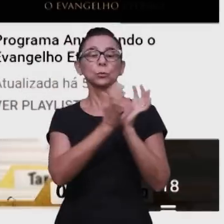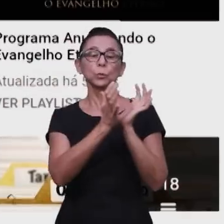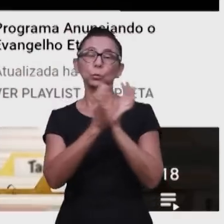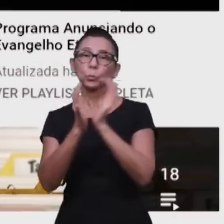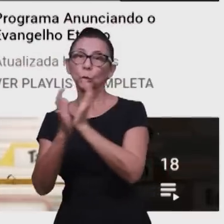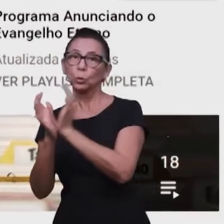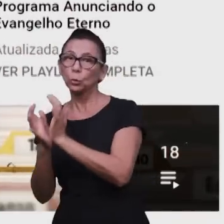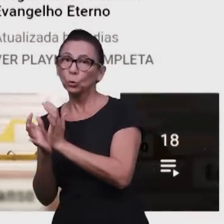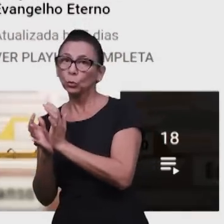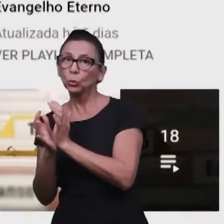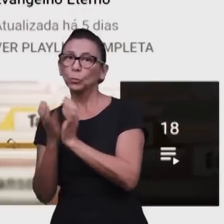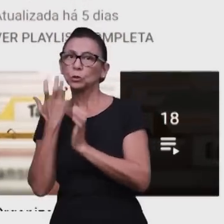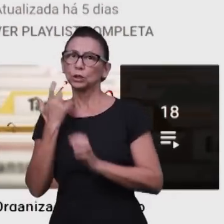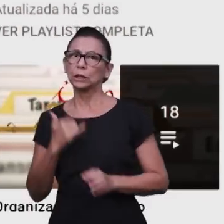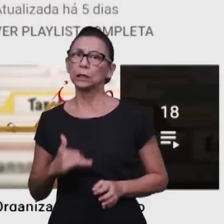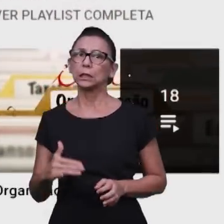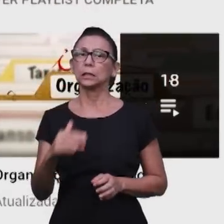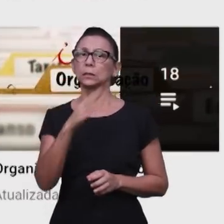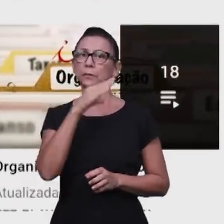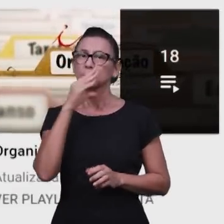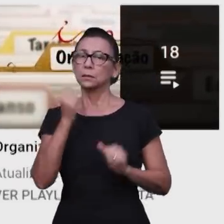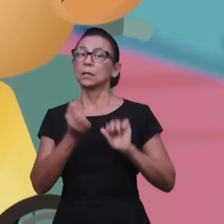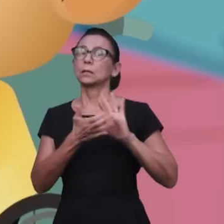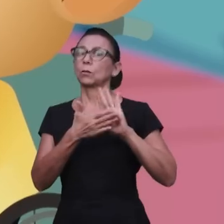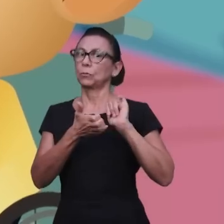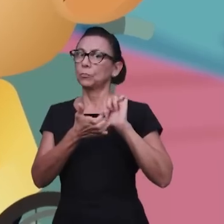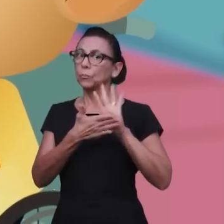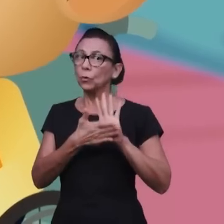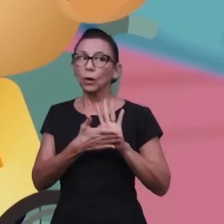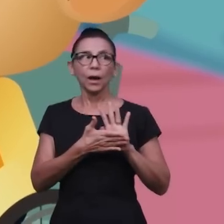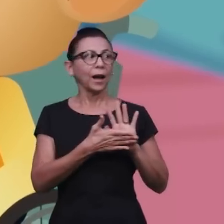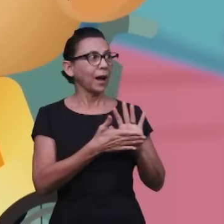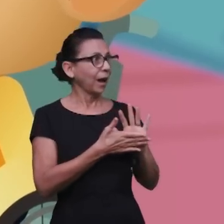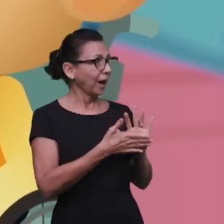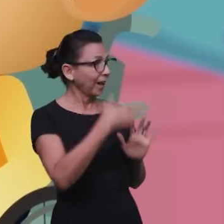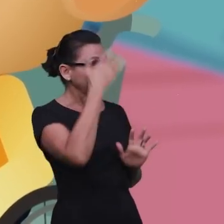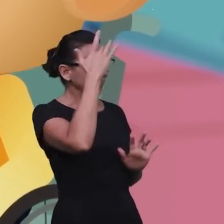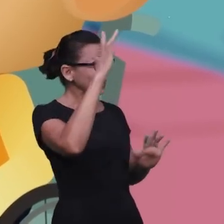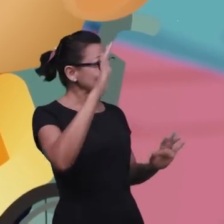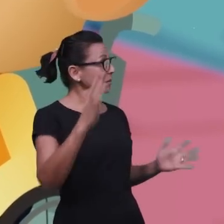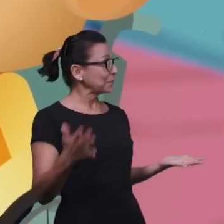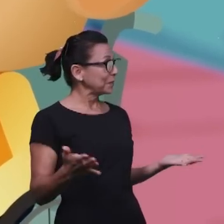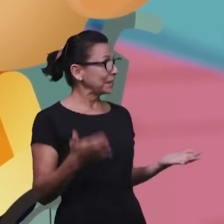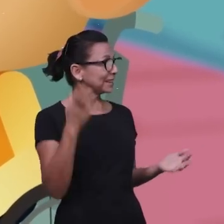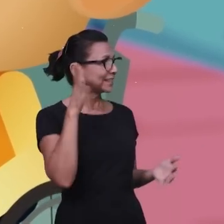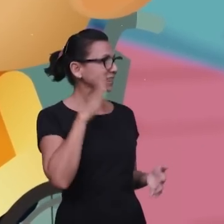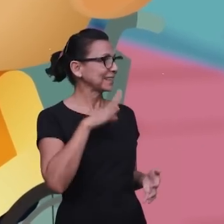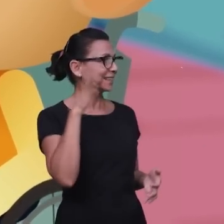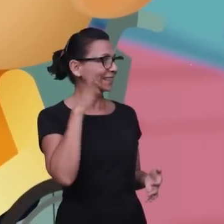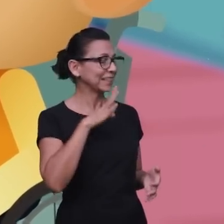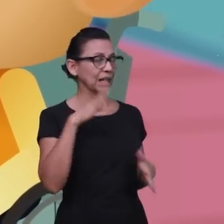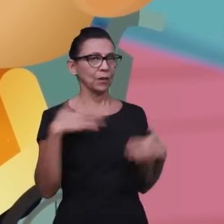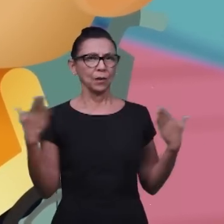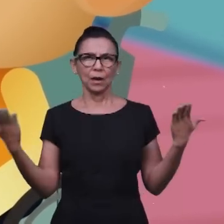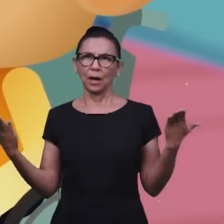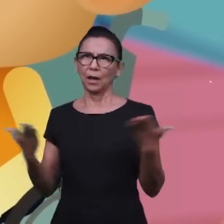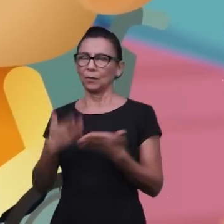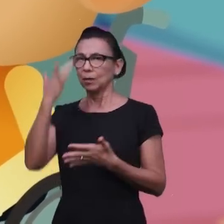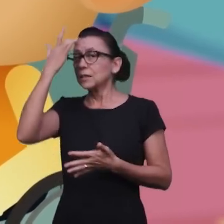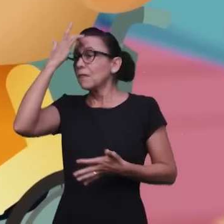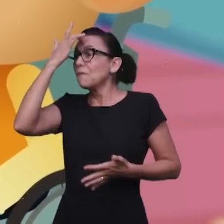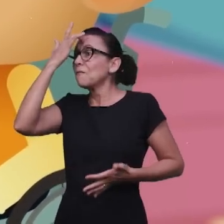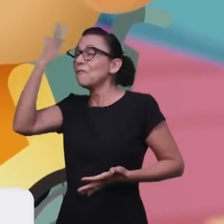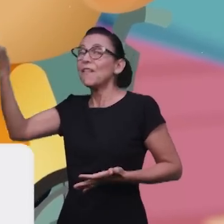classes e até os louvores de crianças e da igreja. Guguinha, eu não sabia disso. Que legal! Agora fica muito mais